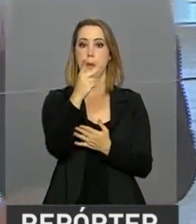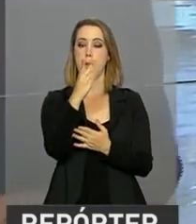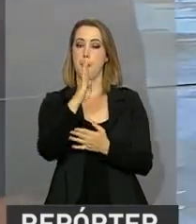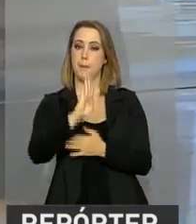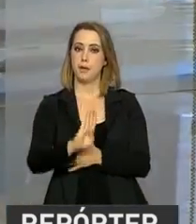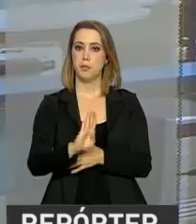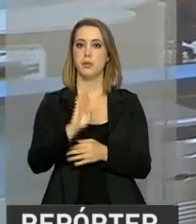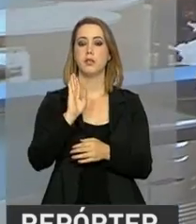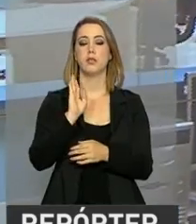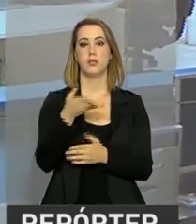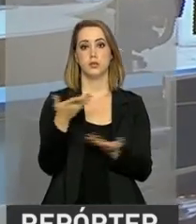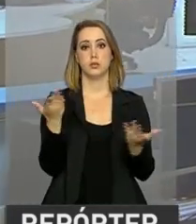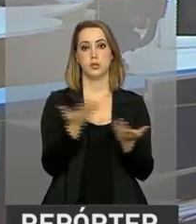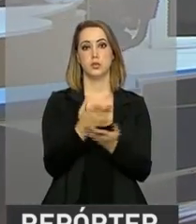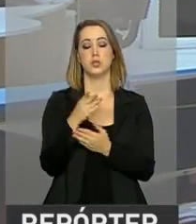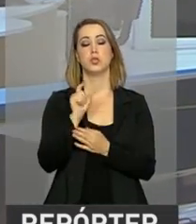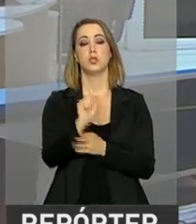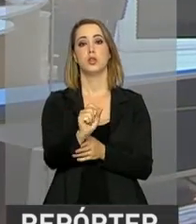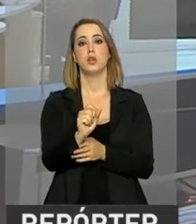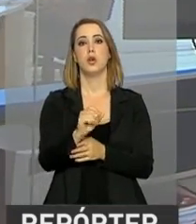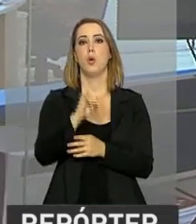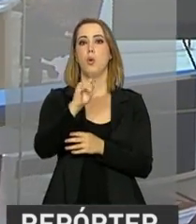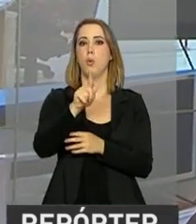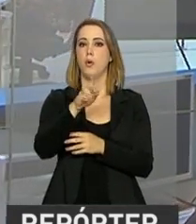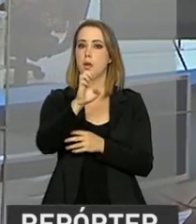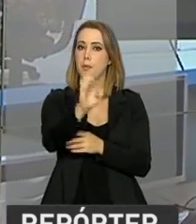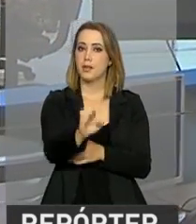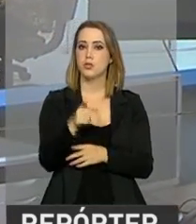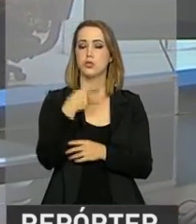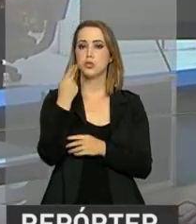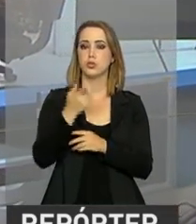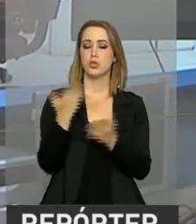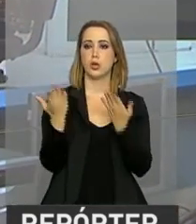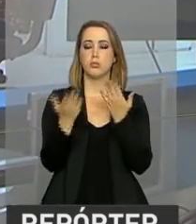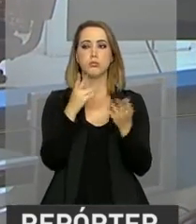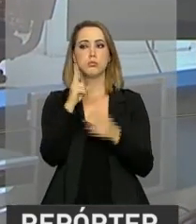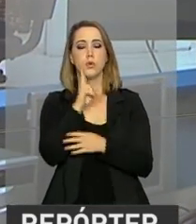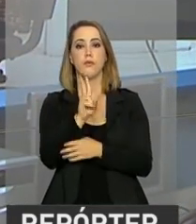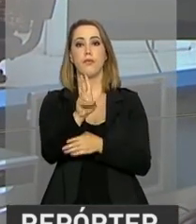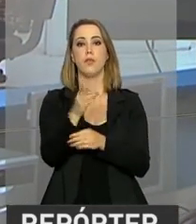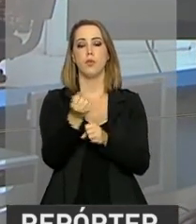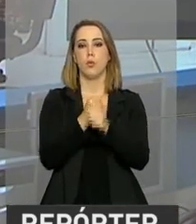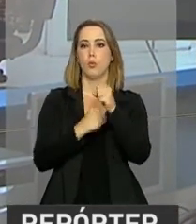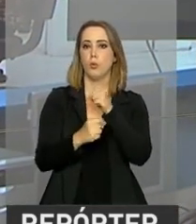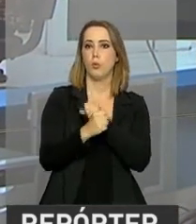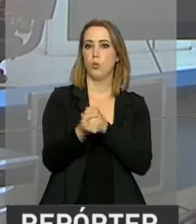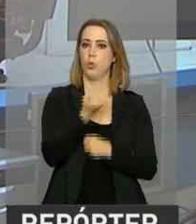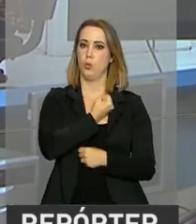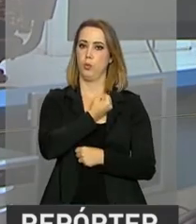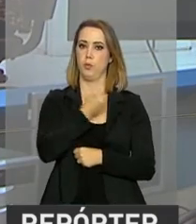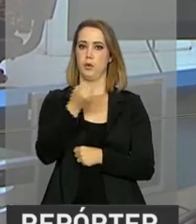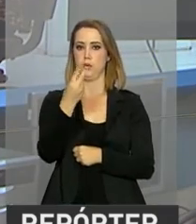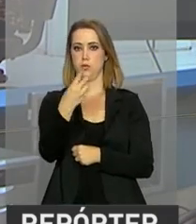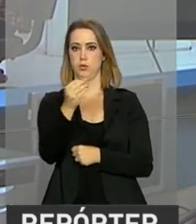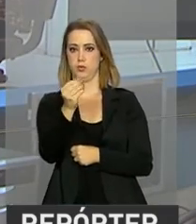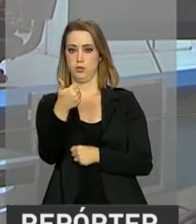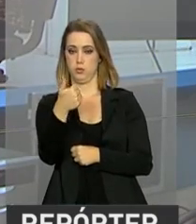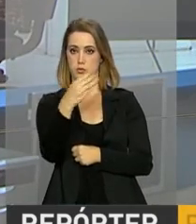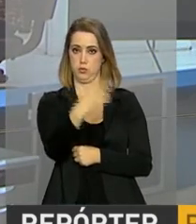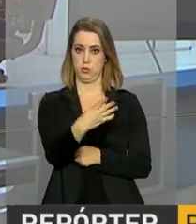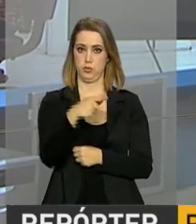dizer que o ibge revisou para cima o desempenho da economia brasileira em 2014 de acordo com dados divulgados hoje pelo instituto